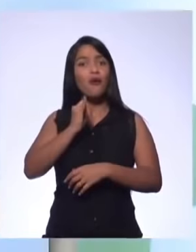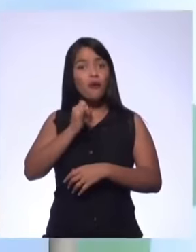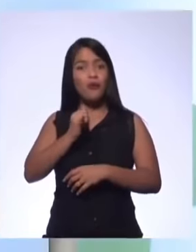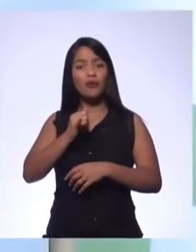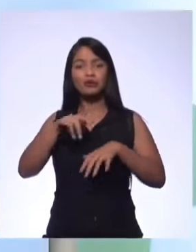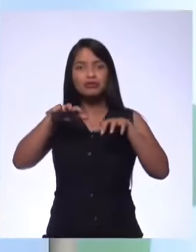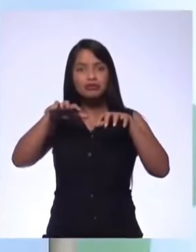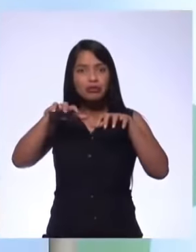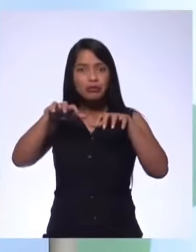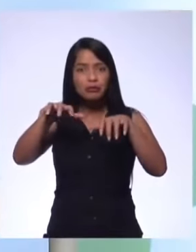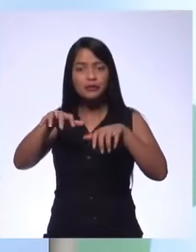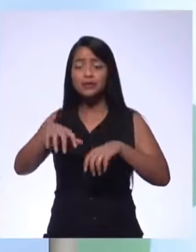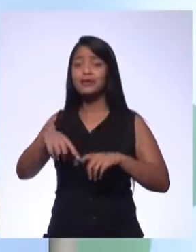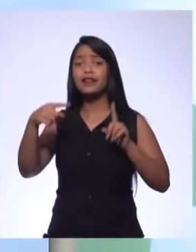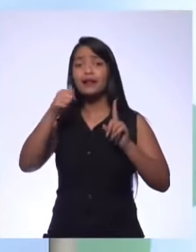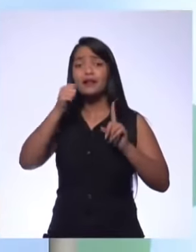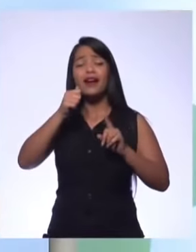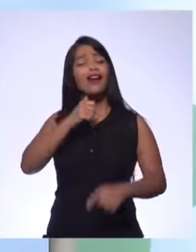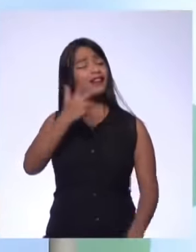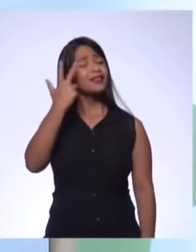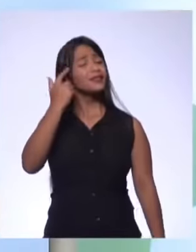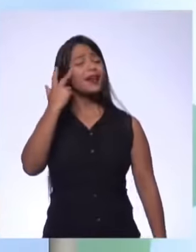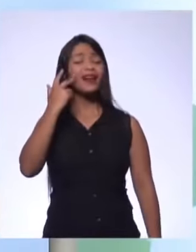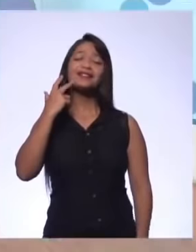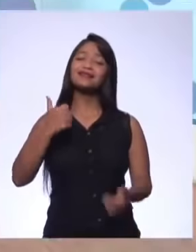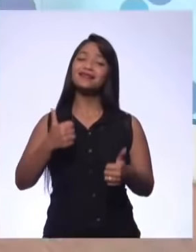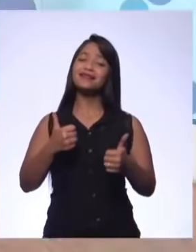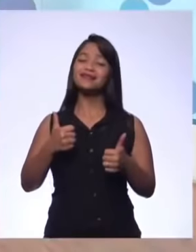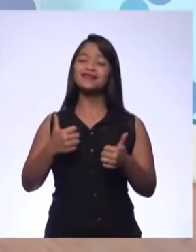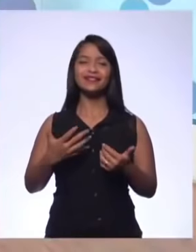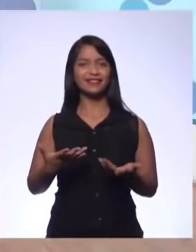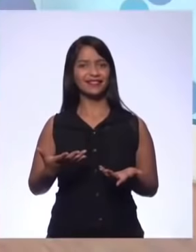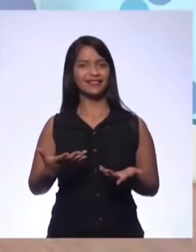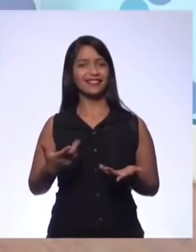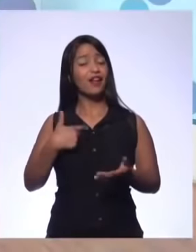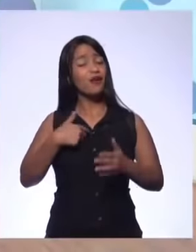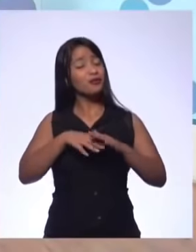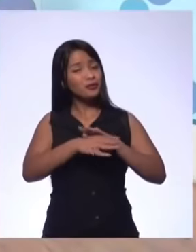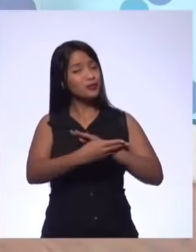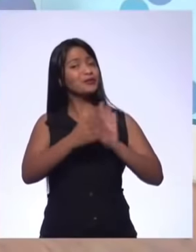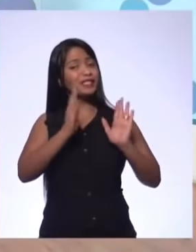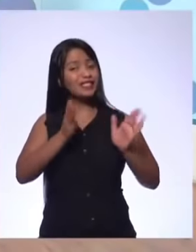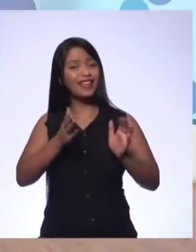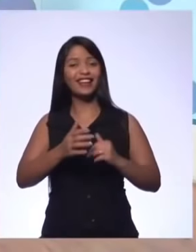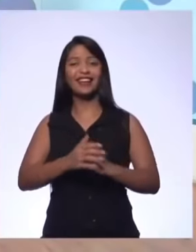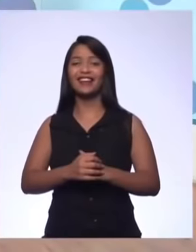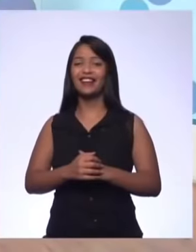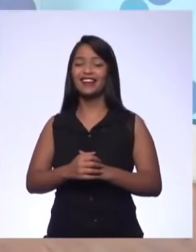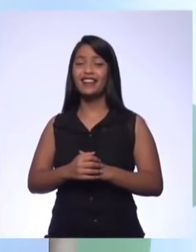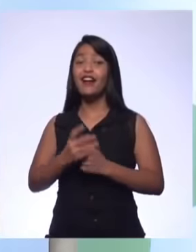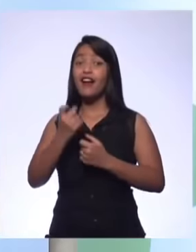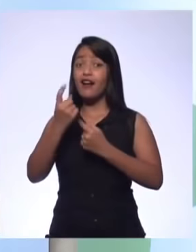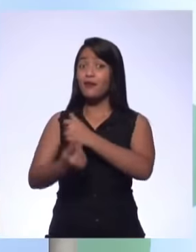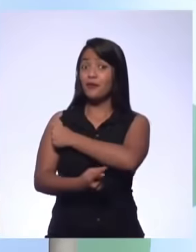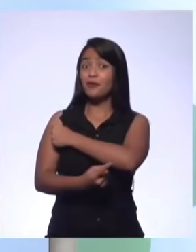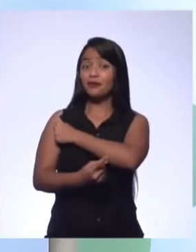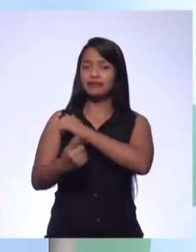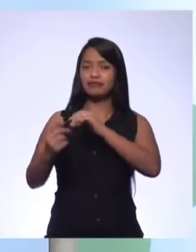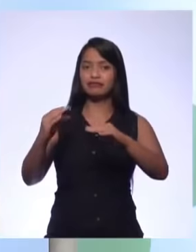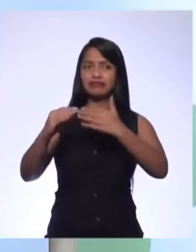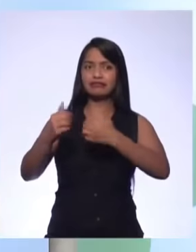Dani, muito bem. É que eu já li tanto, né? Eu acho que já me acostumei. Eu tô vendo aluno no chat que colocou carinha